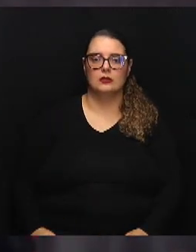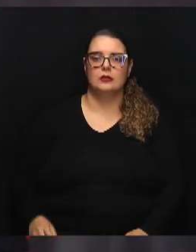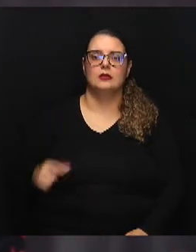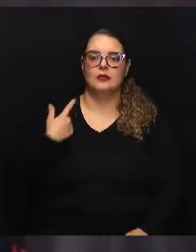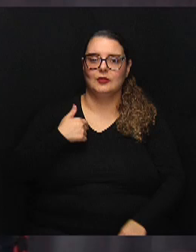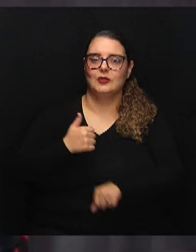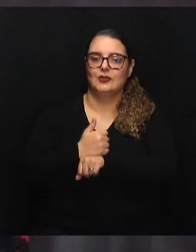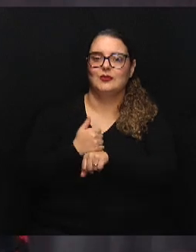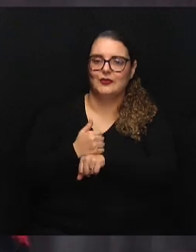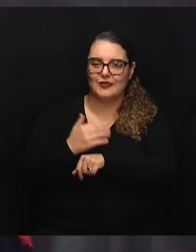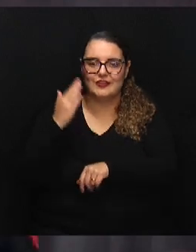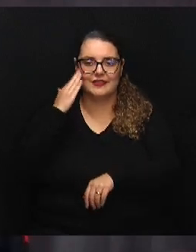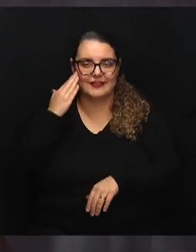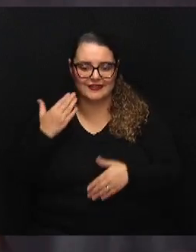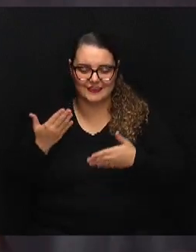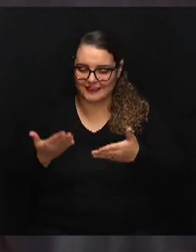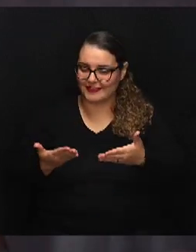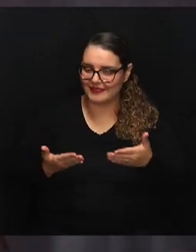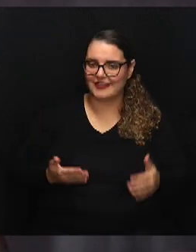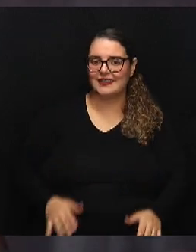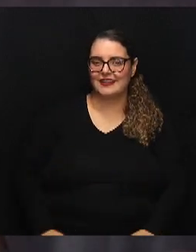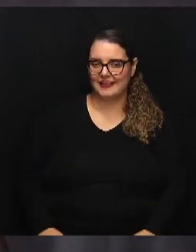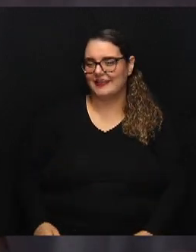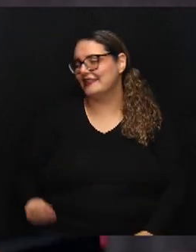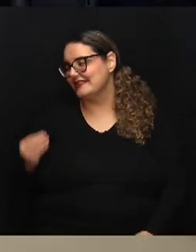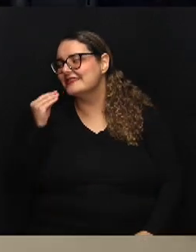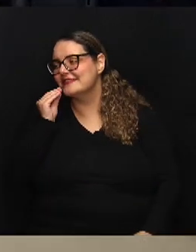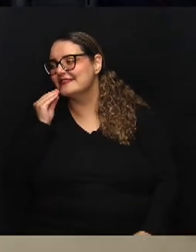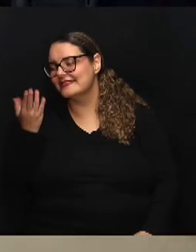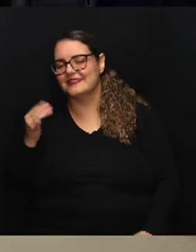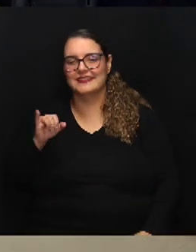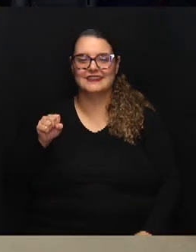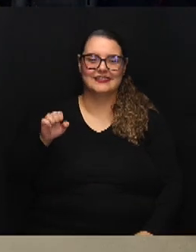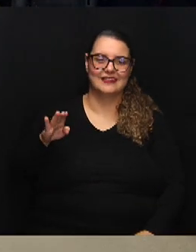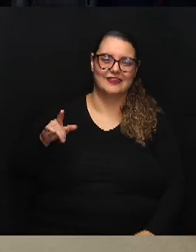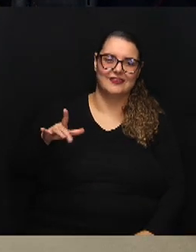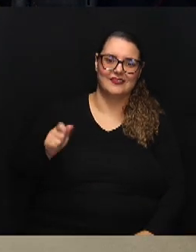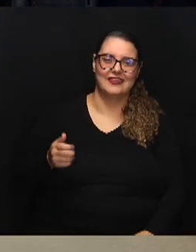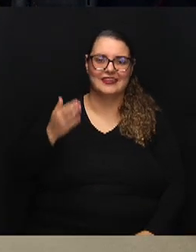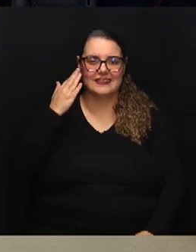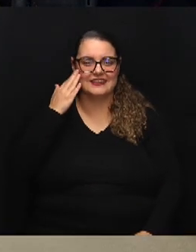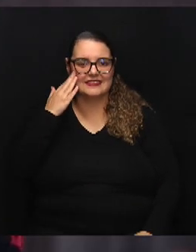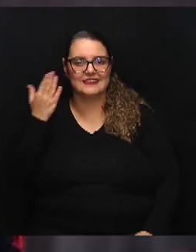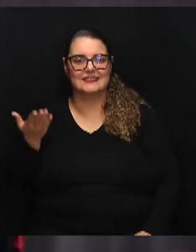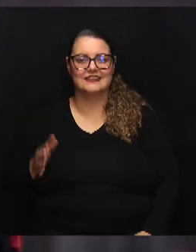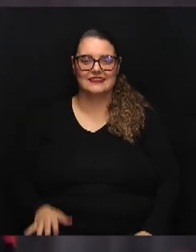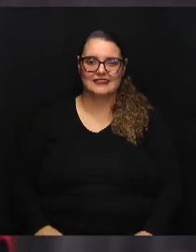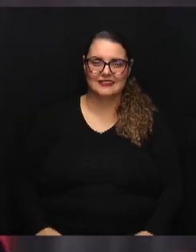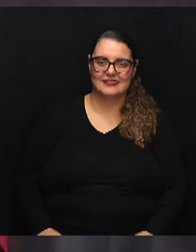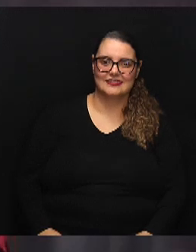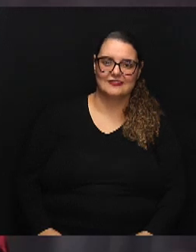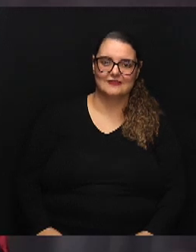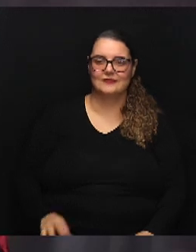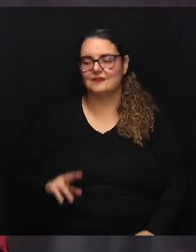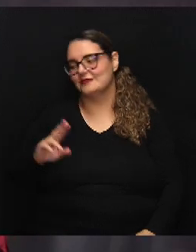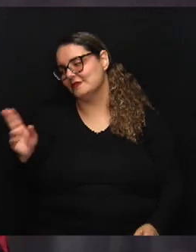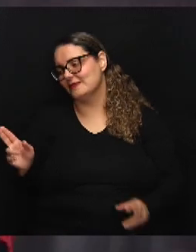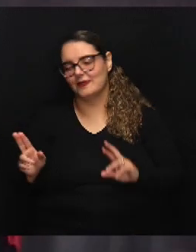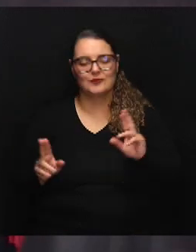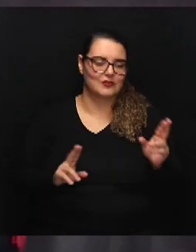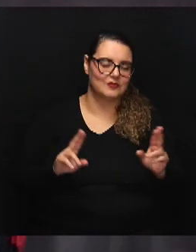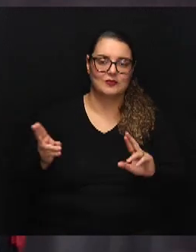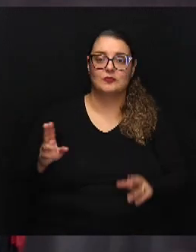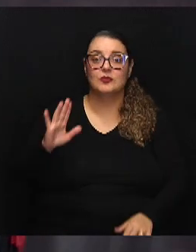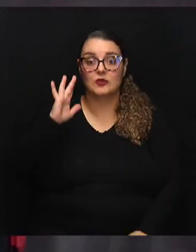aqui, né, desse entendimento, né, assim, pelo menos a gente tenta, né, Ana Isabela, esse entendimento, né, de tantas nomenclaturas e tal,